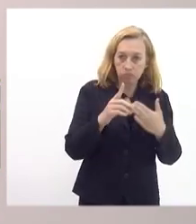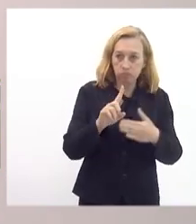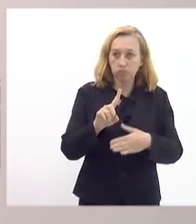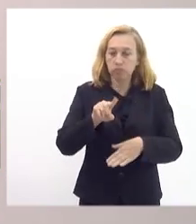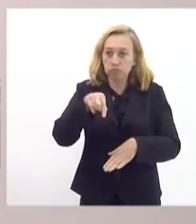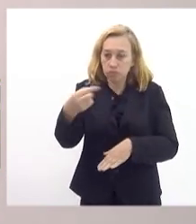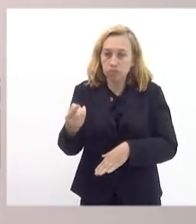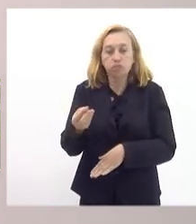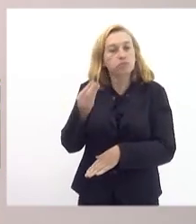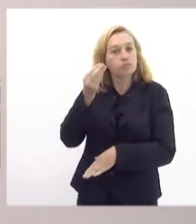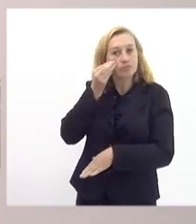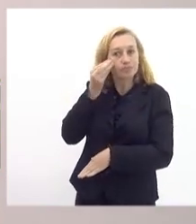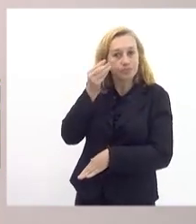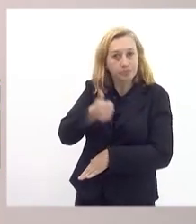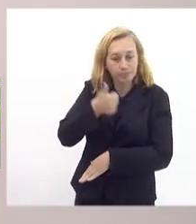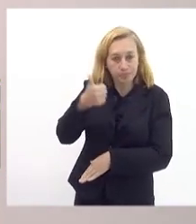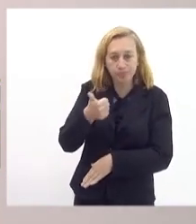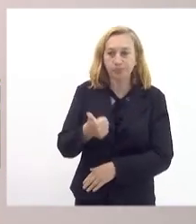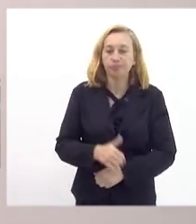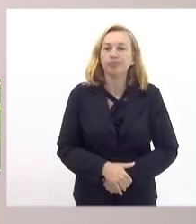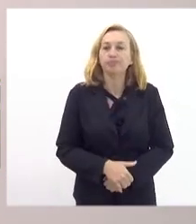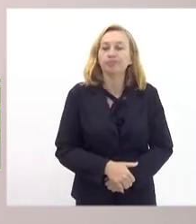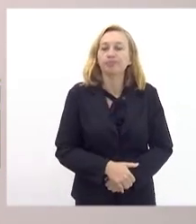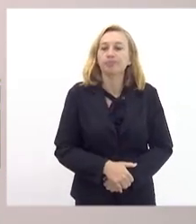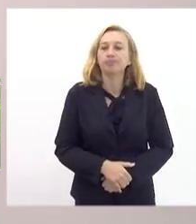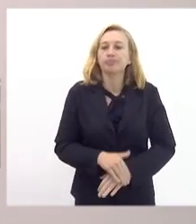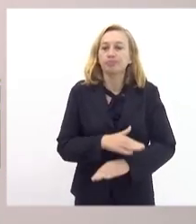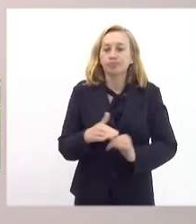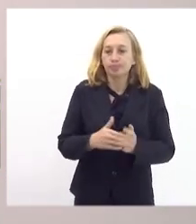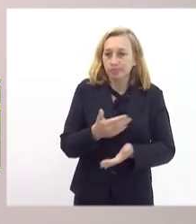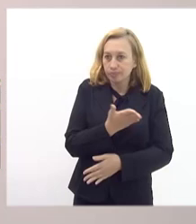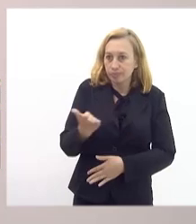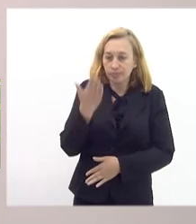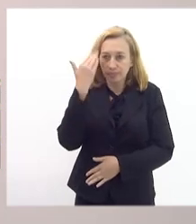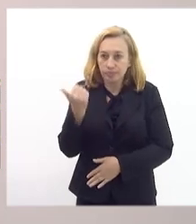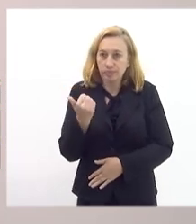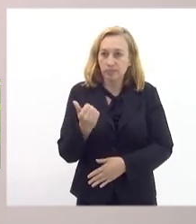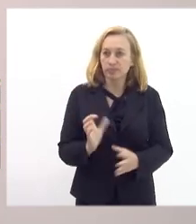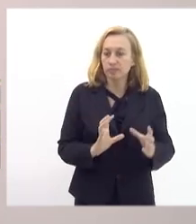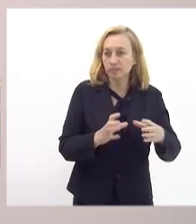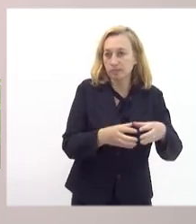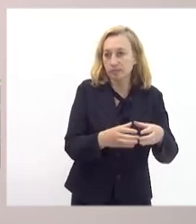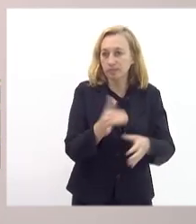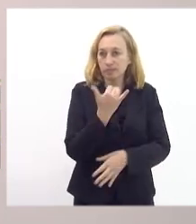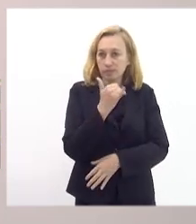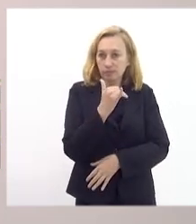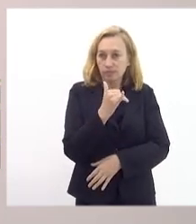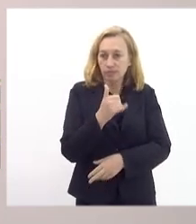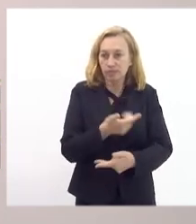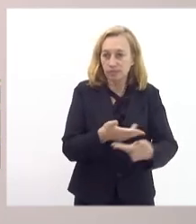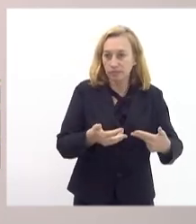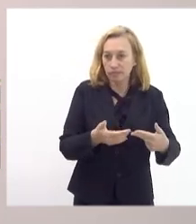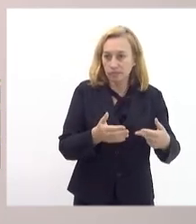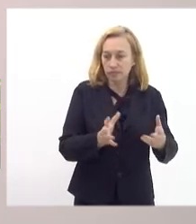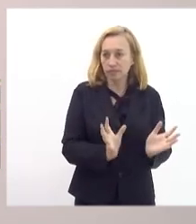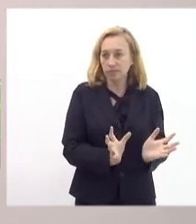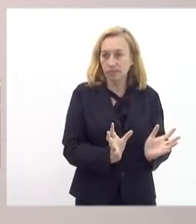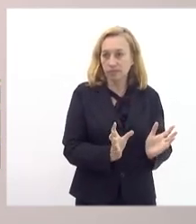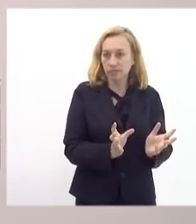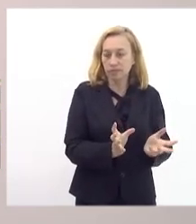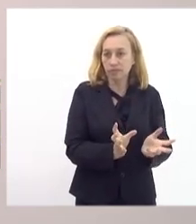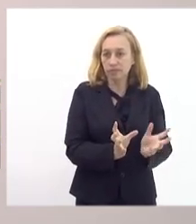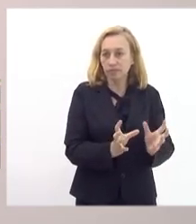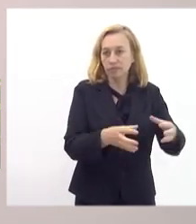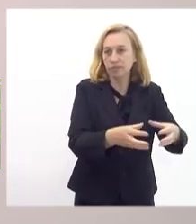outra oportunidade tá é como os senhores sabem é o setor elétrico ele tem várias instituições né eu tenho